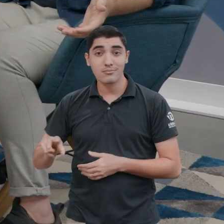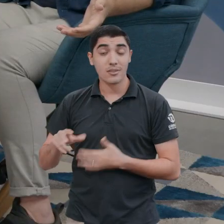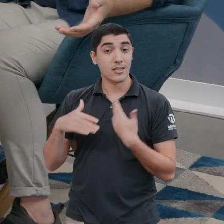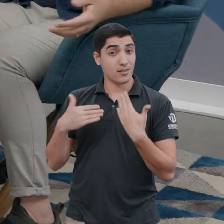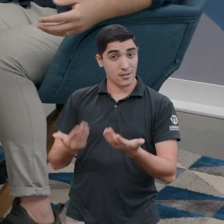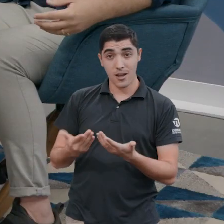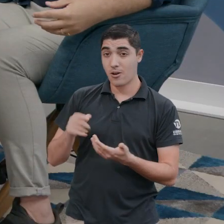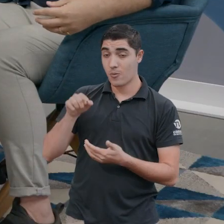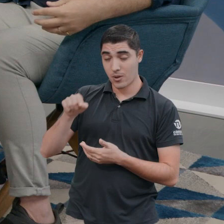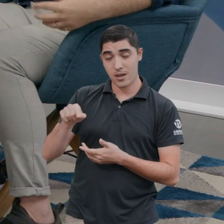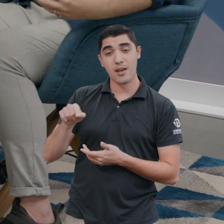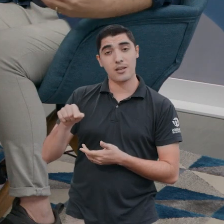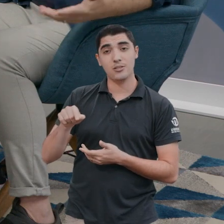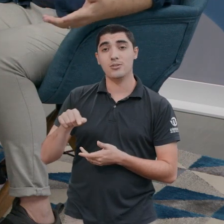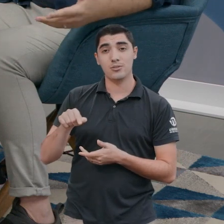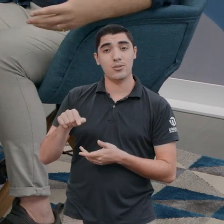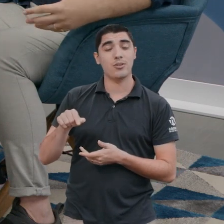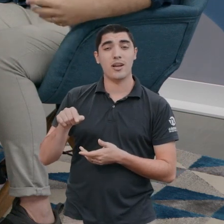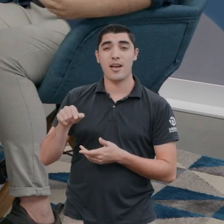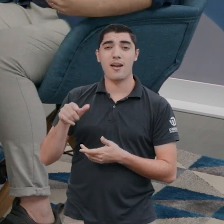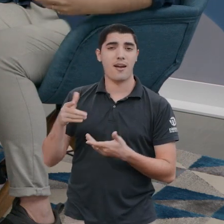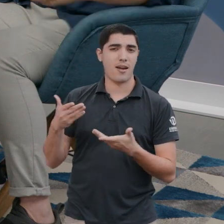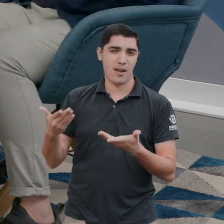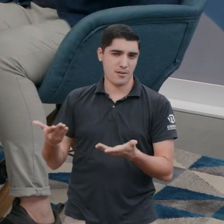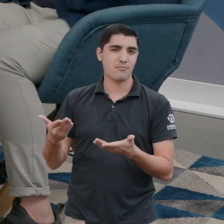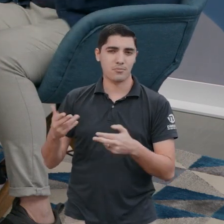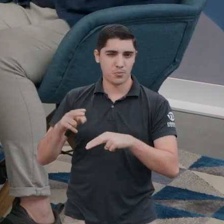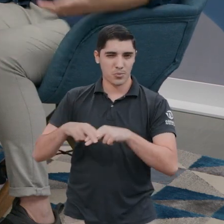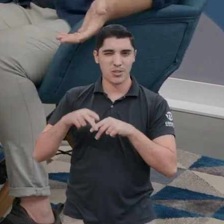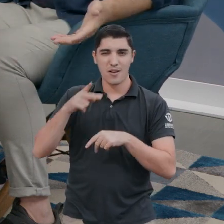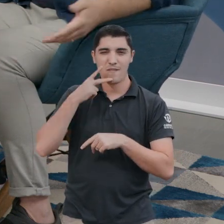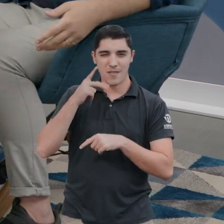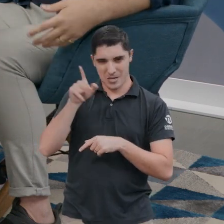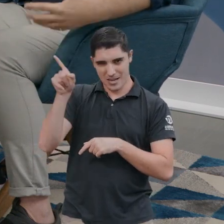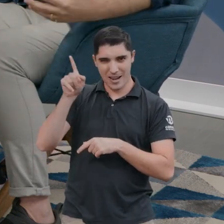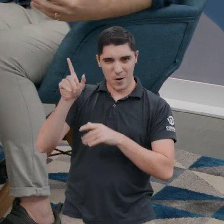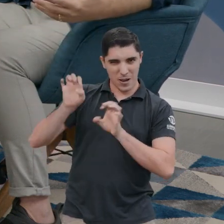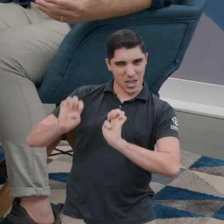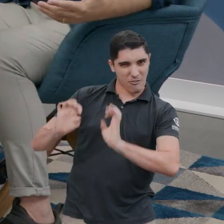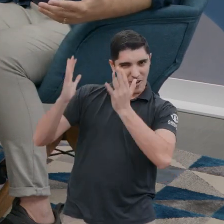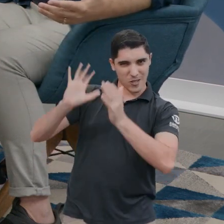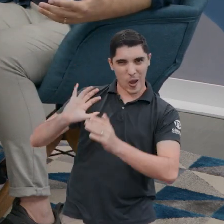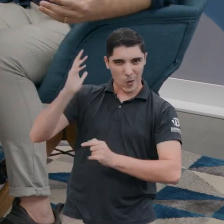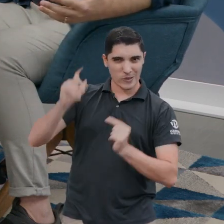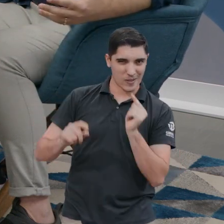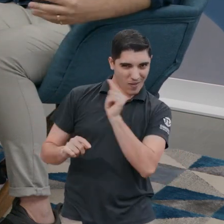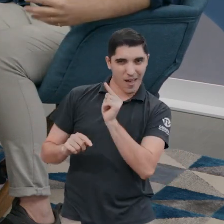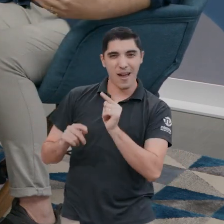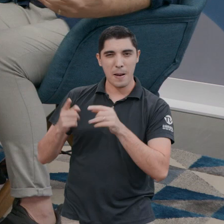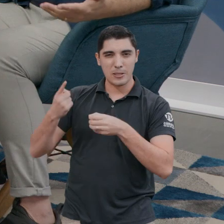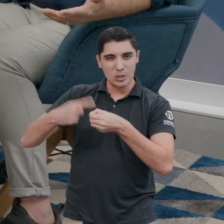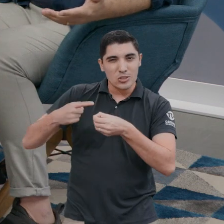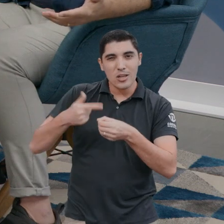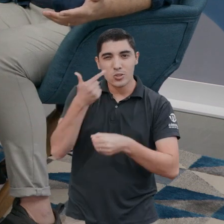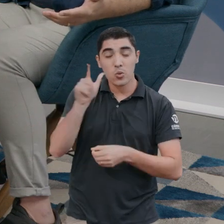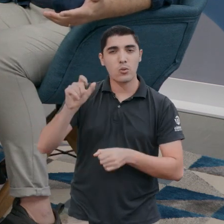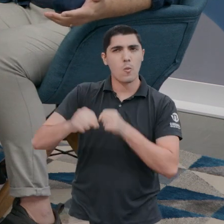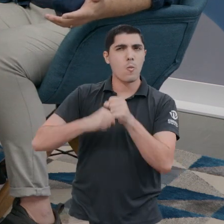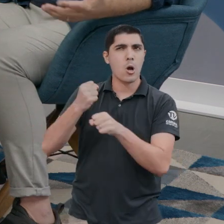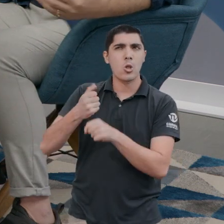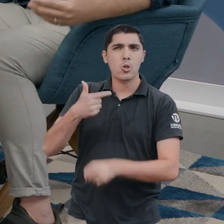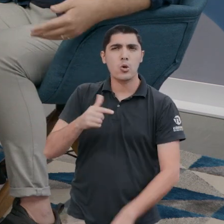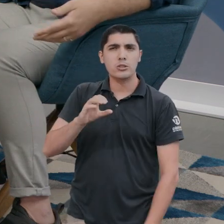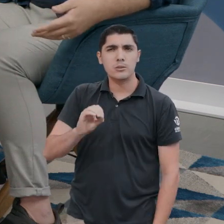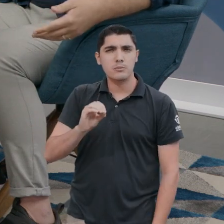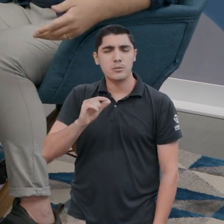Então, isso, até então, isso de Copenhagen foi uma instrução em 2020,